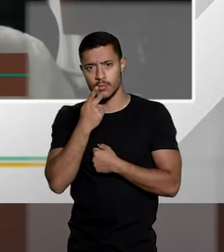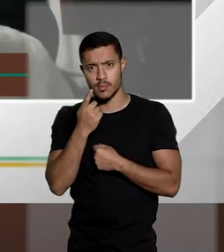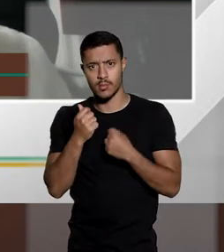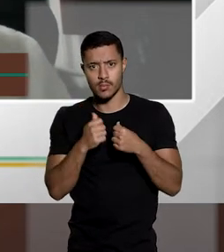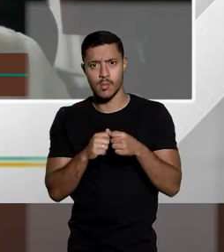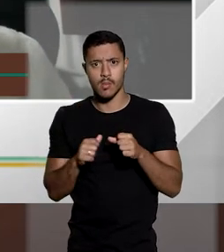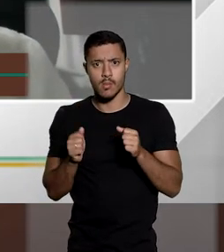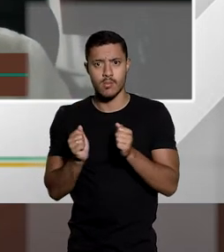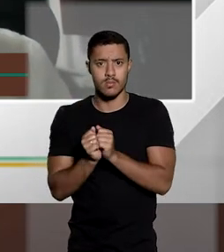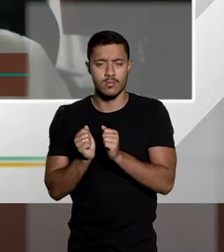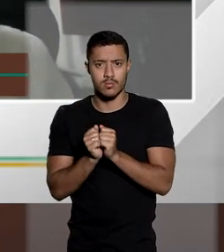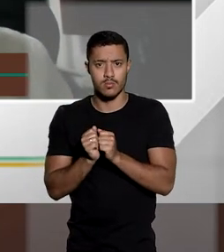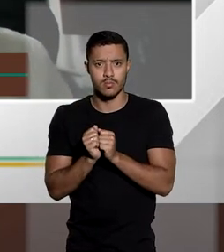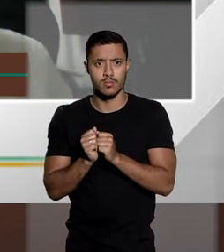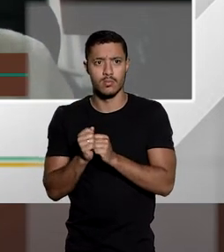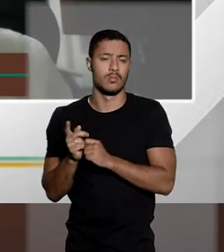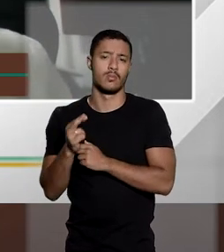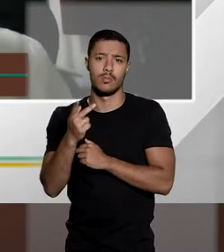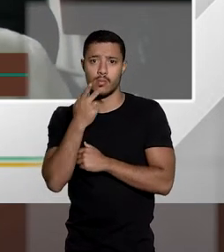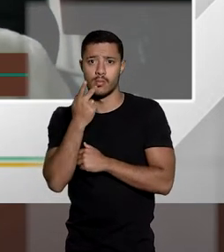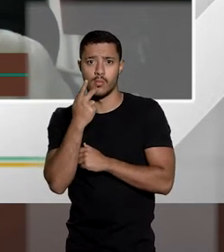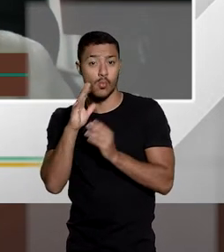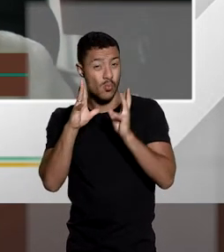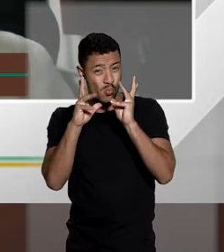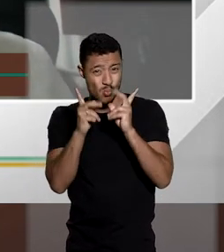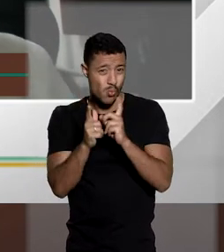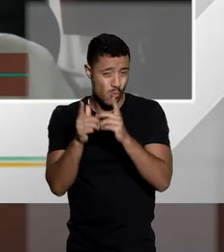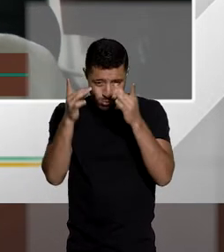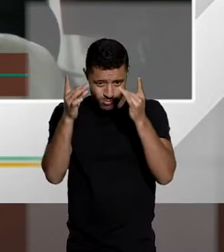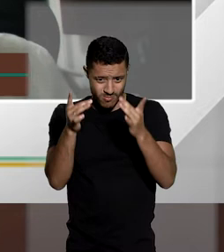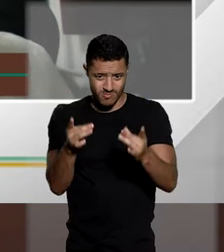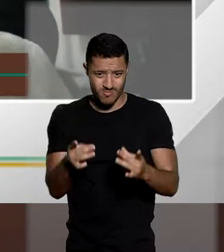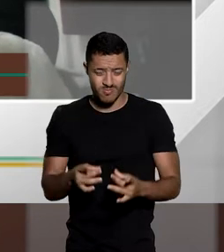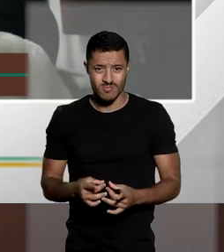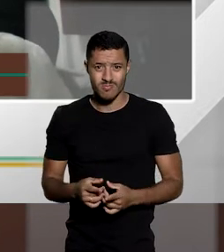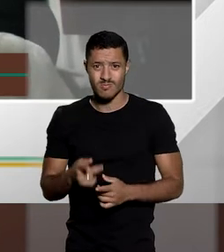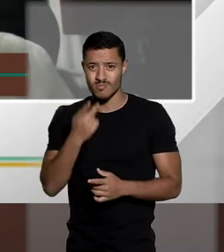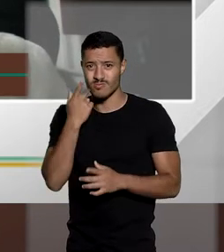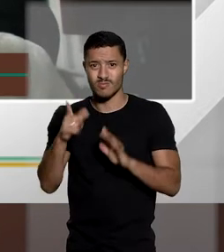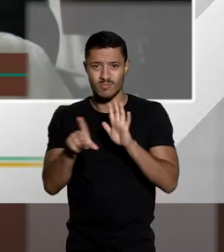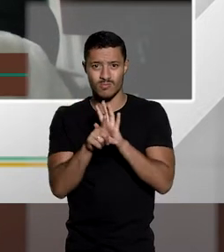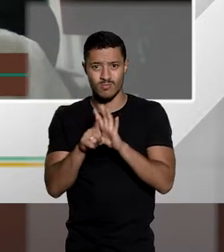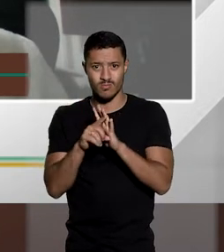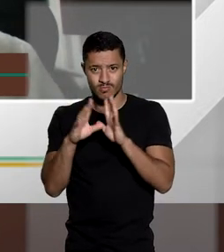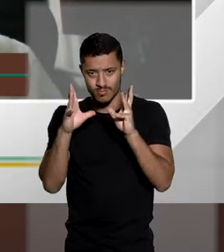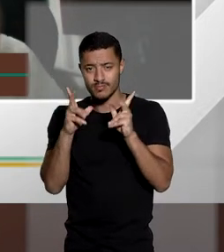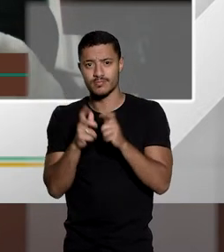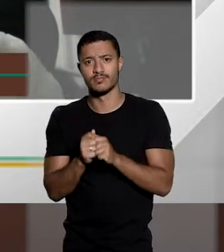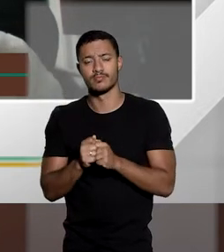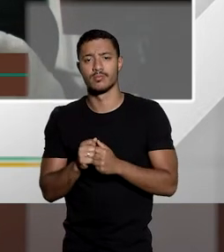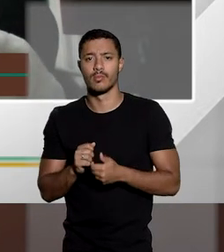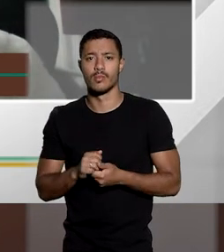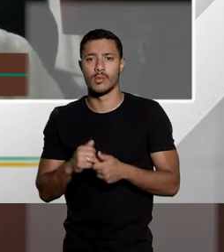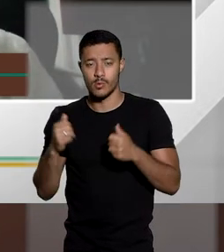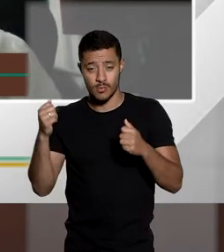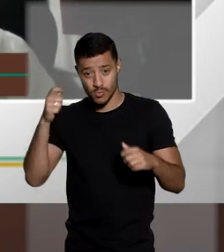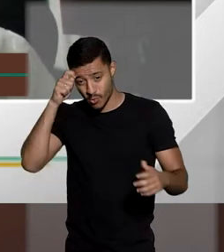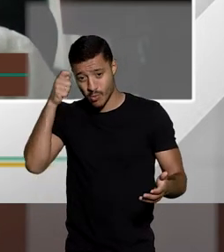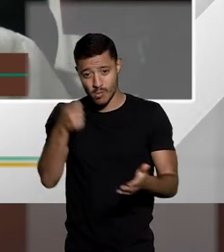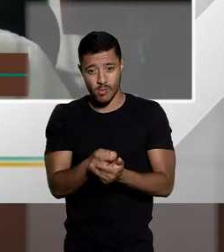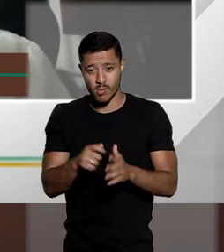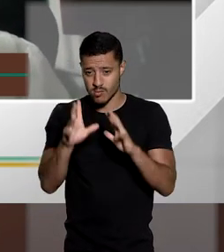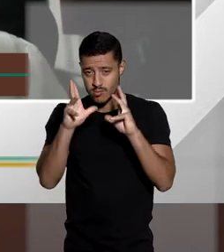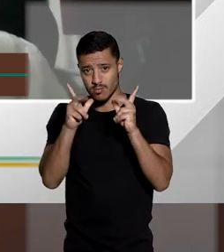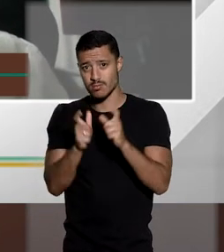estabelecendo normas gerais, é como se elas dissessem: todas as normas contidas nessa lei são normas gerais e, portanto, são obrigatórias